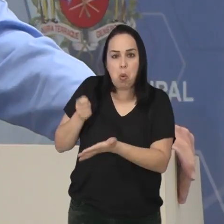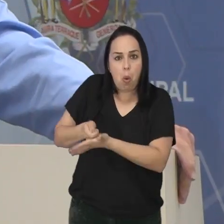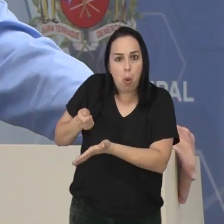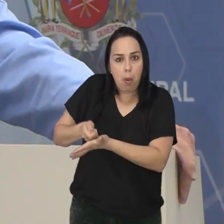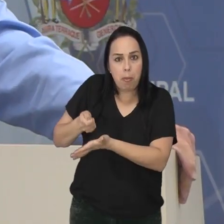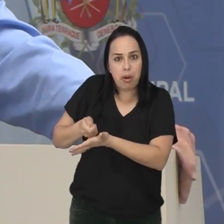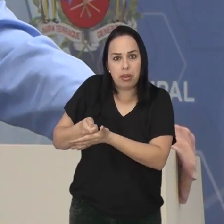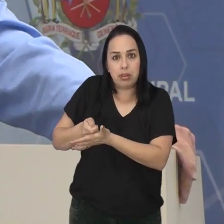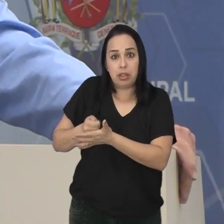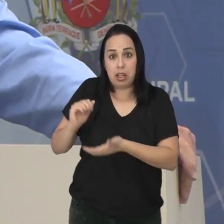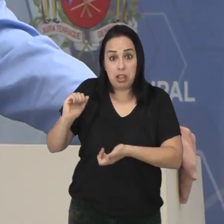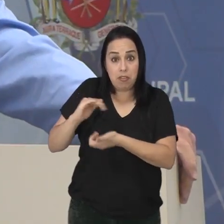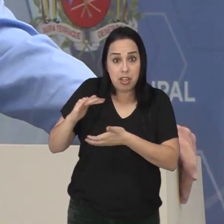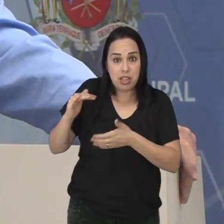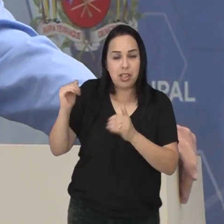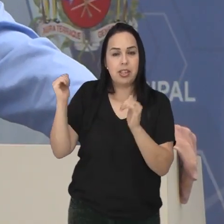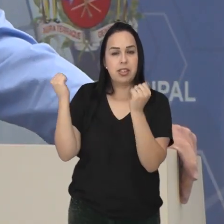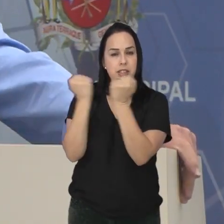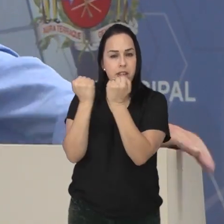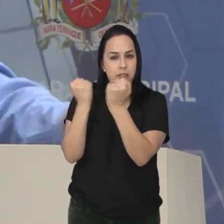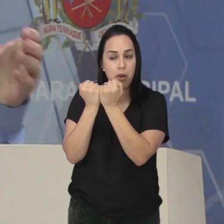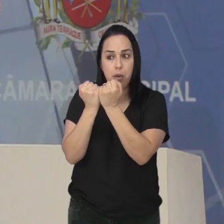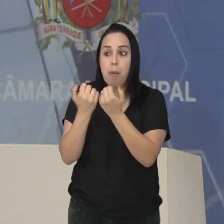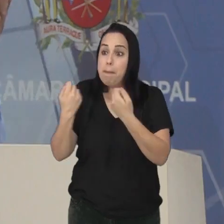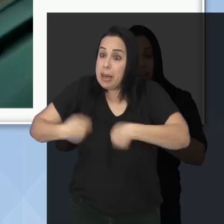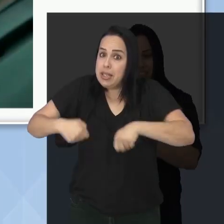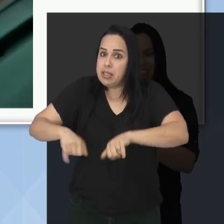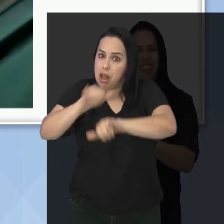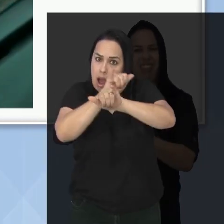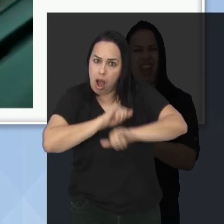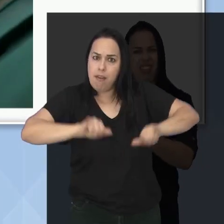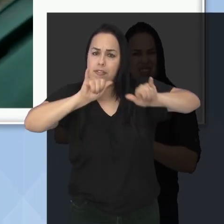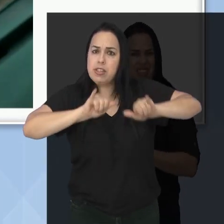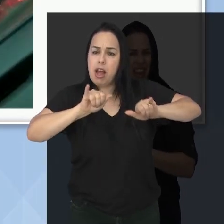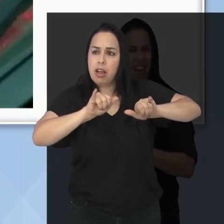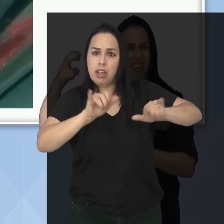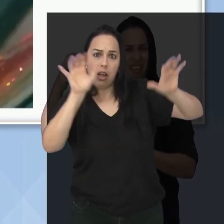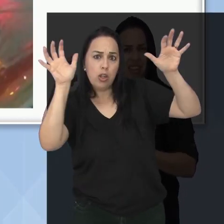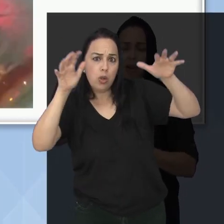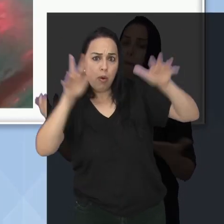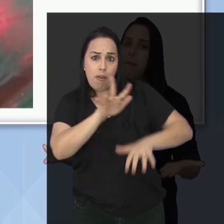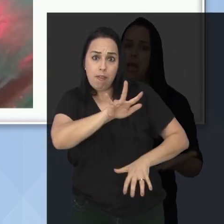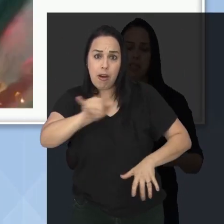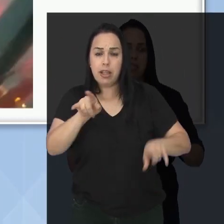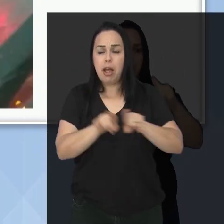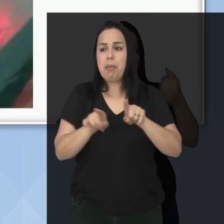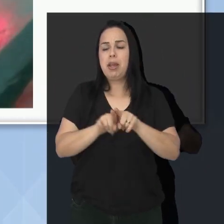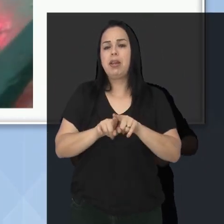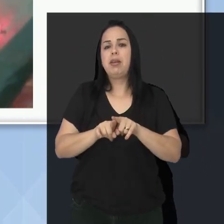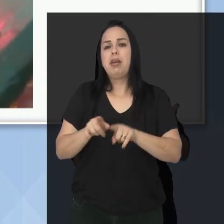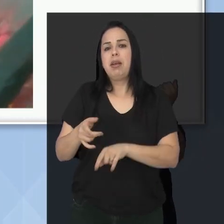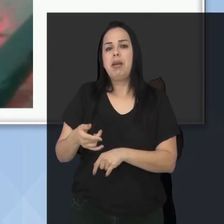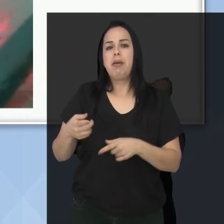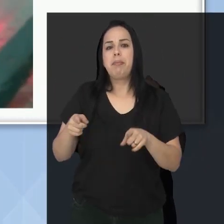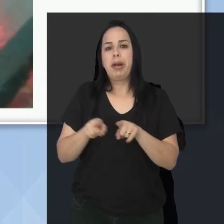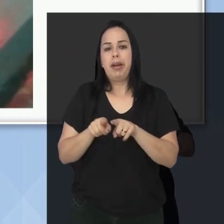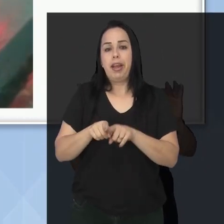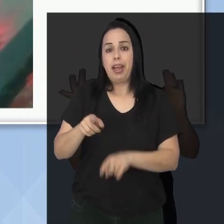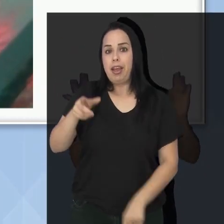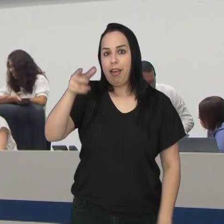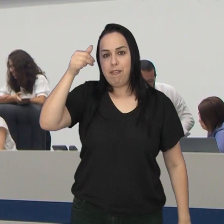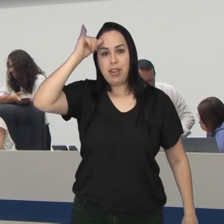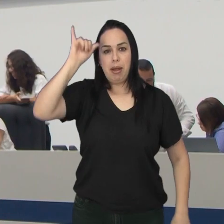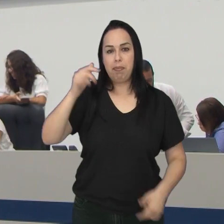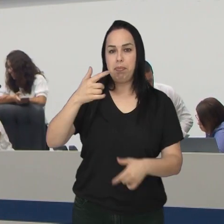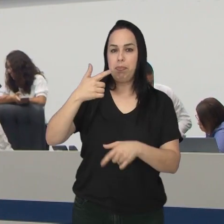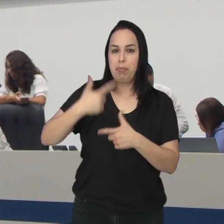ações eficazes da Defesa Civil para alertar os moradores sobre as tempestades e pediu mais medidas de prevenção por parte do